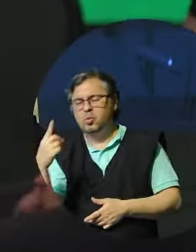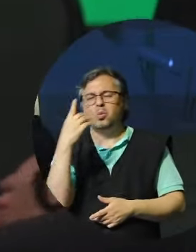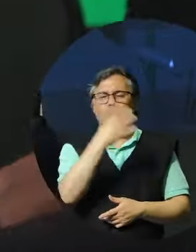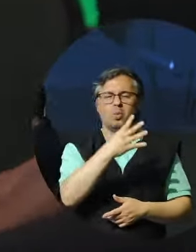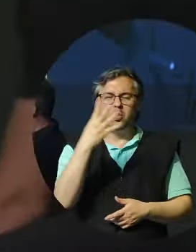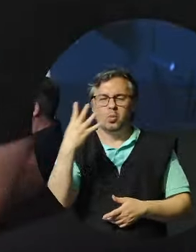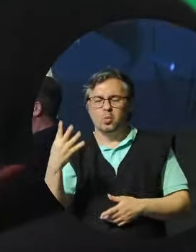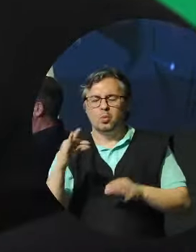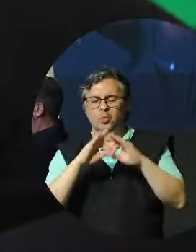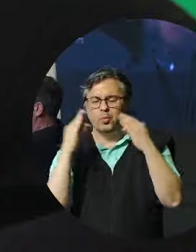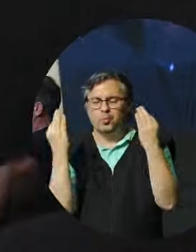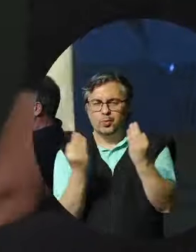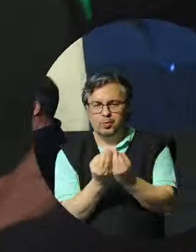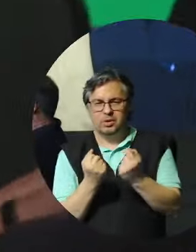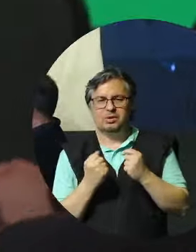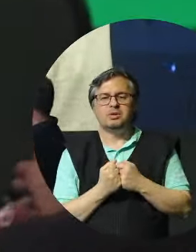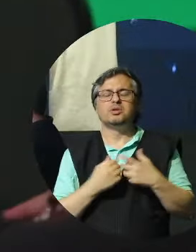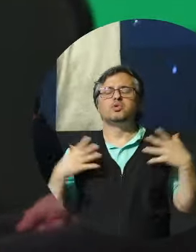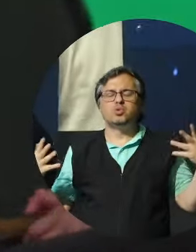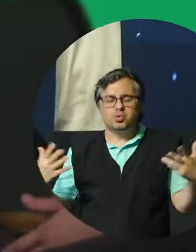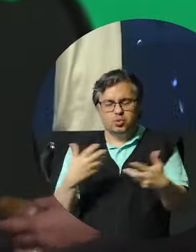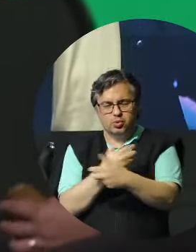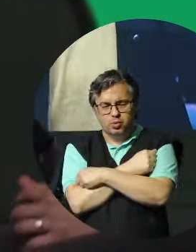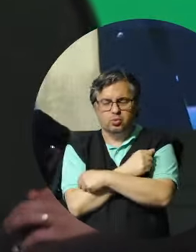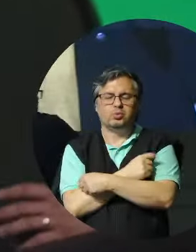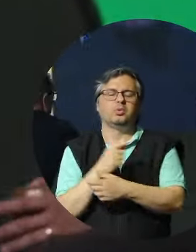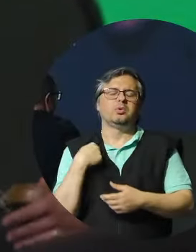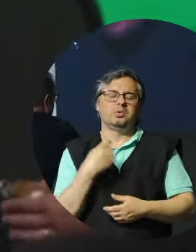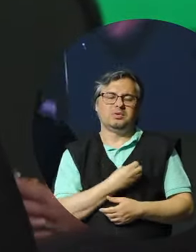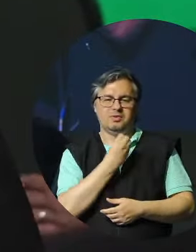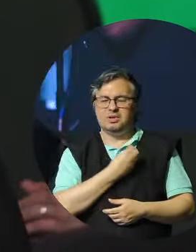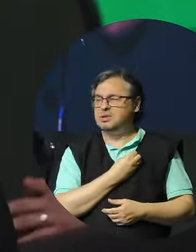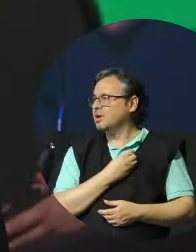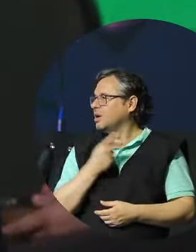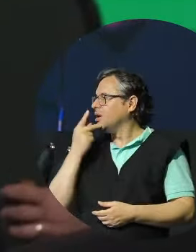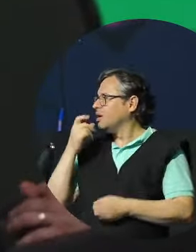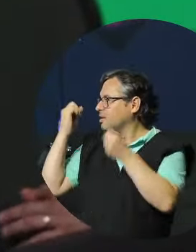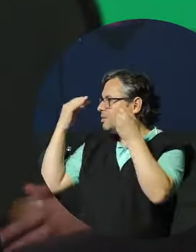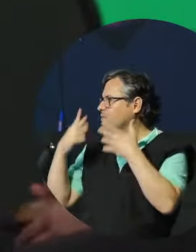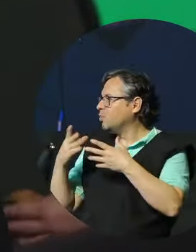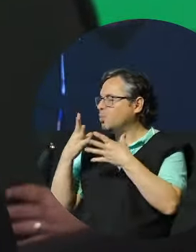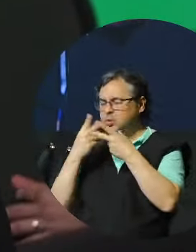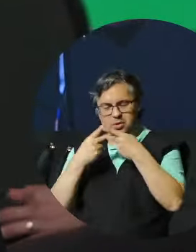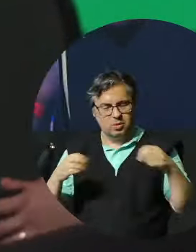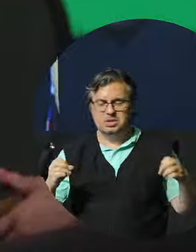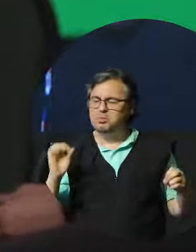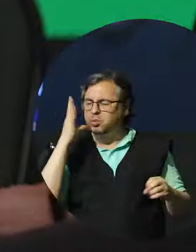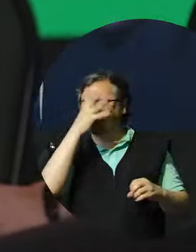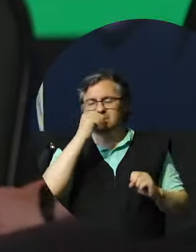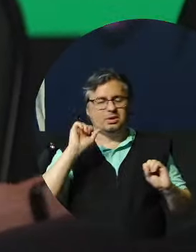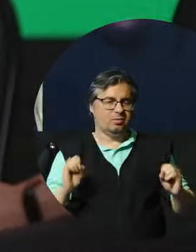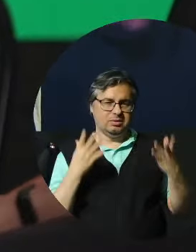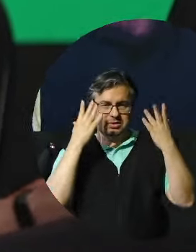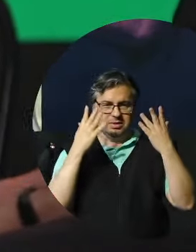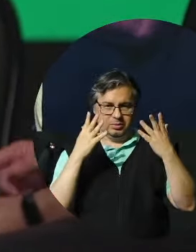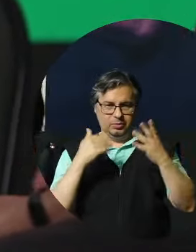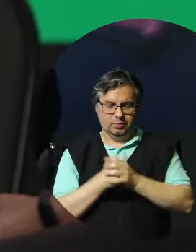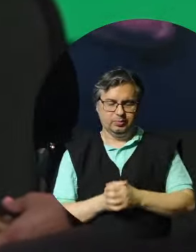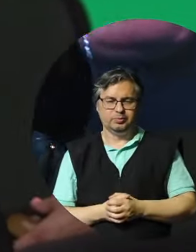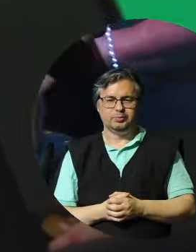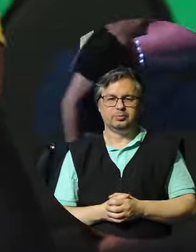44 famílias estão conosco lá. E Jennifer, quanta coisa linda acontecendo na vila, né?